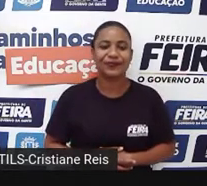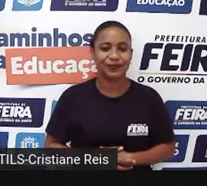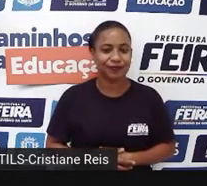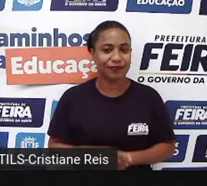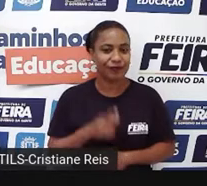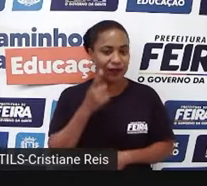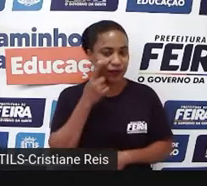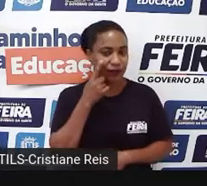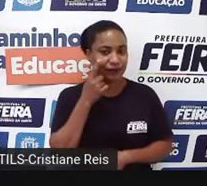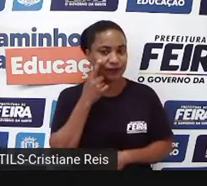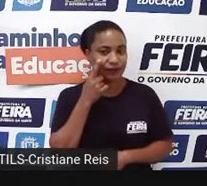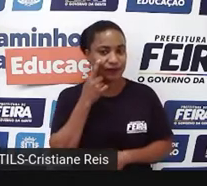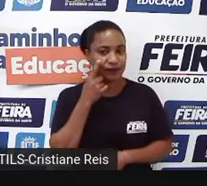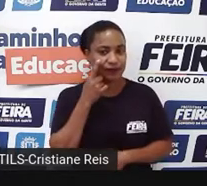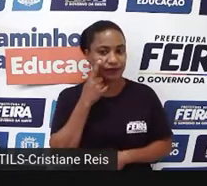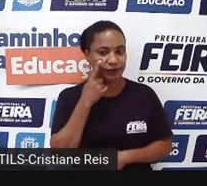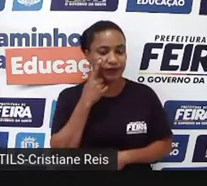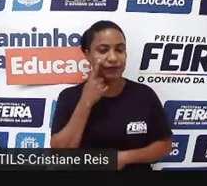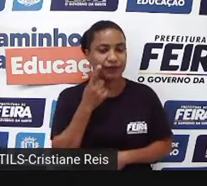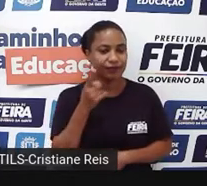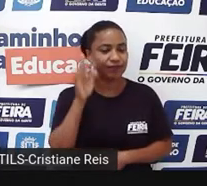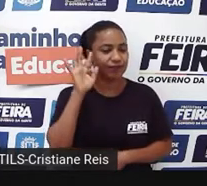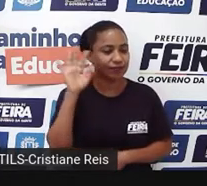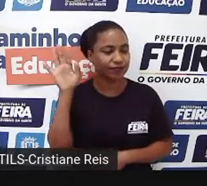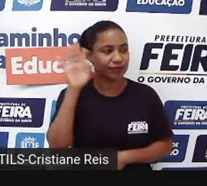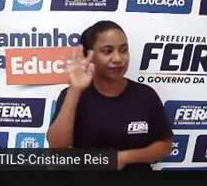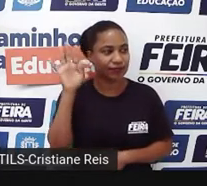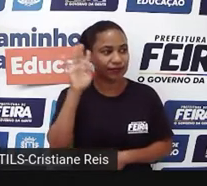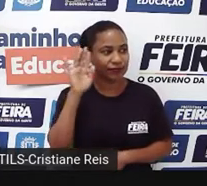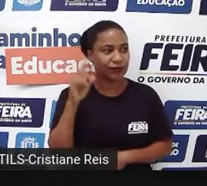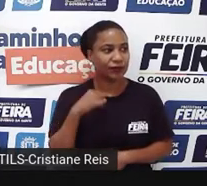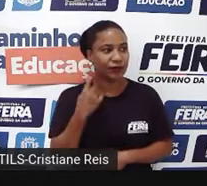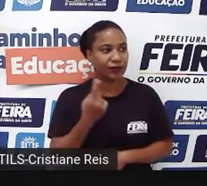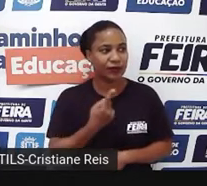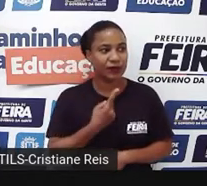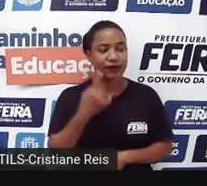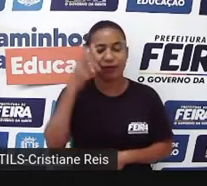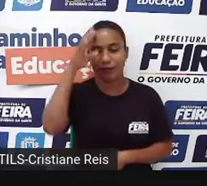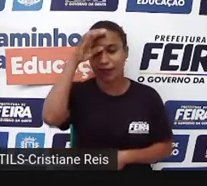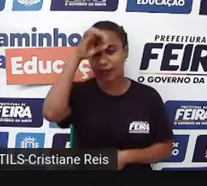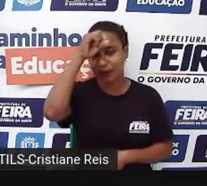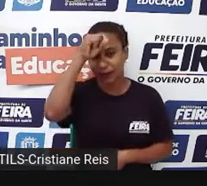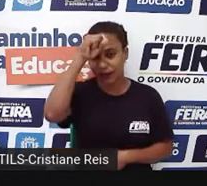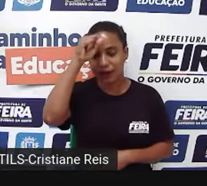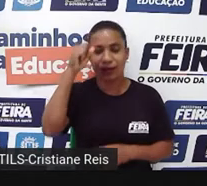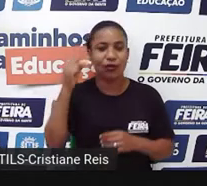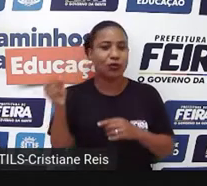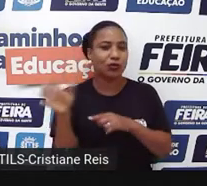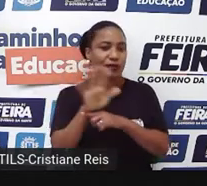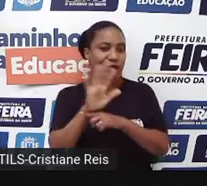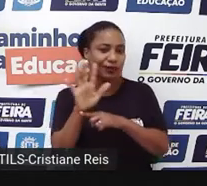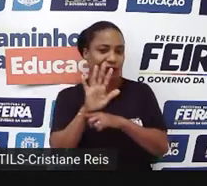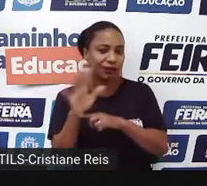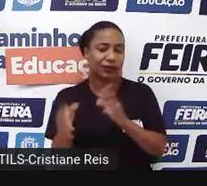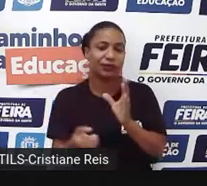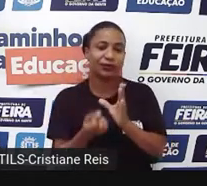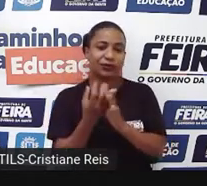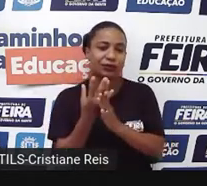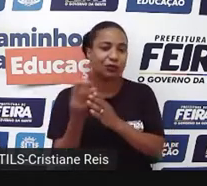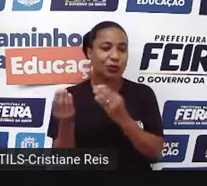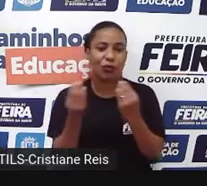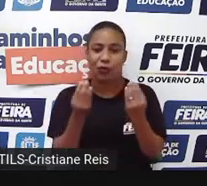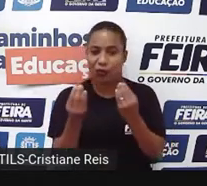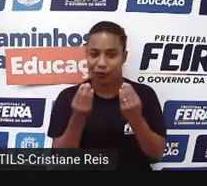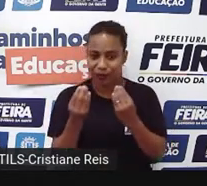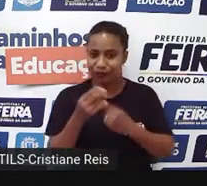Vamos começar tentando entender como foi que o cinema surgiu, quem foram as pessoas